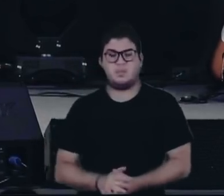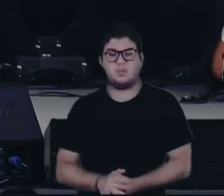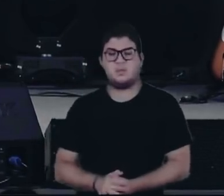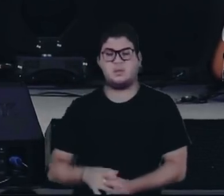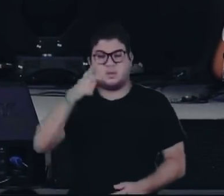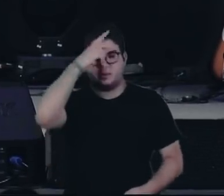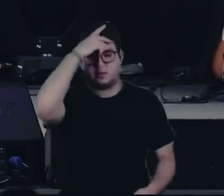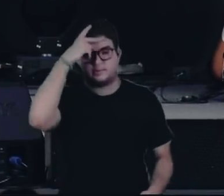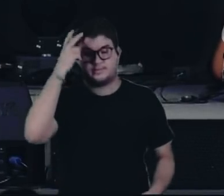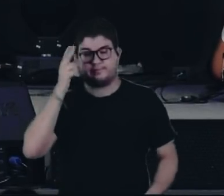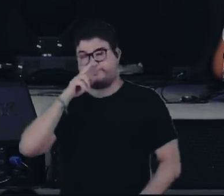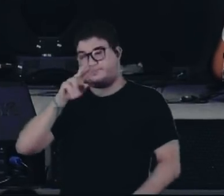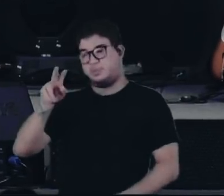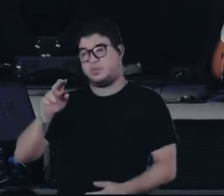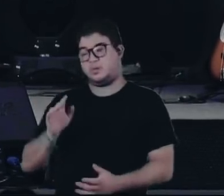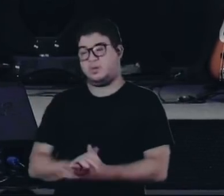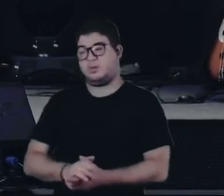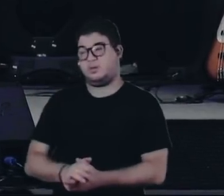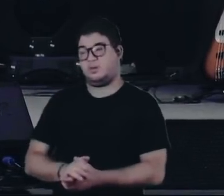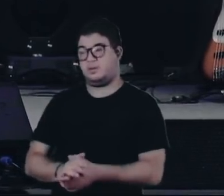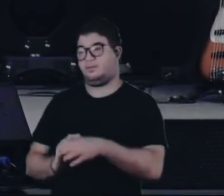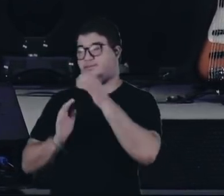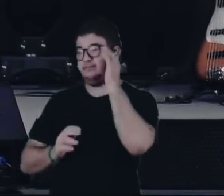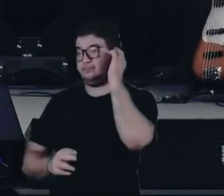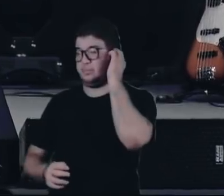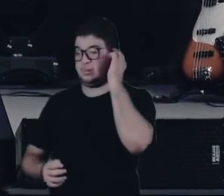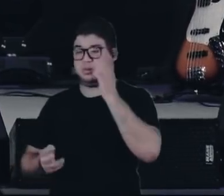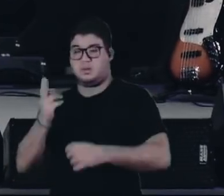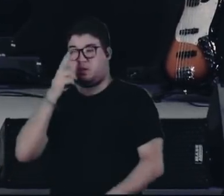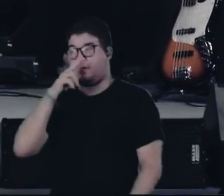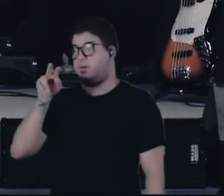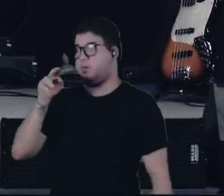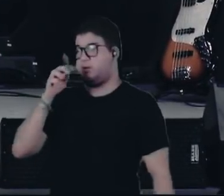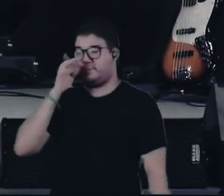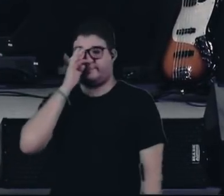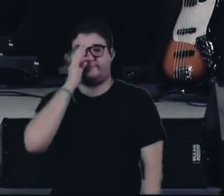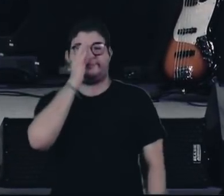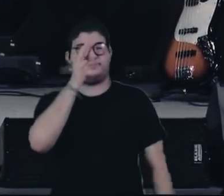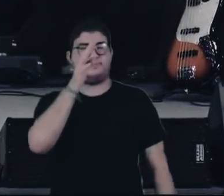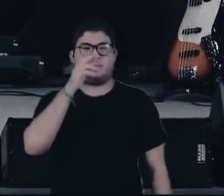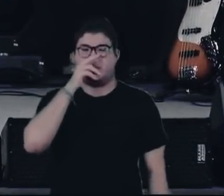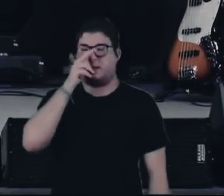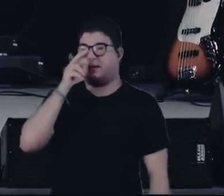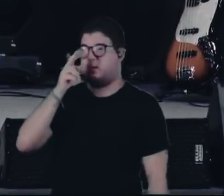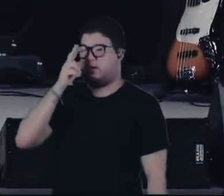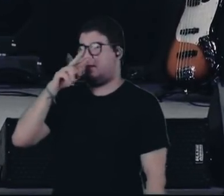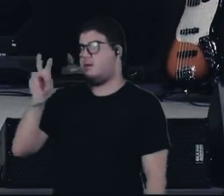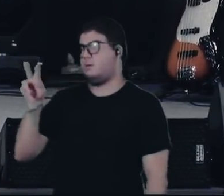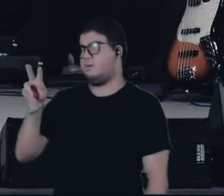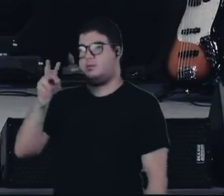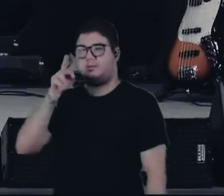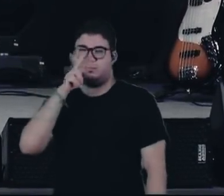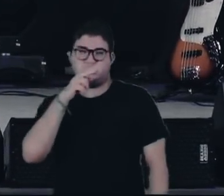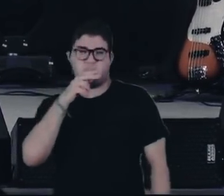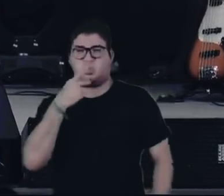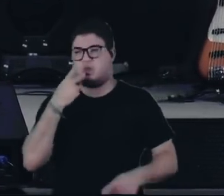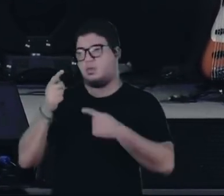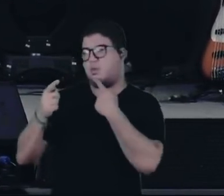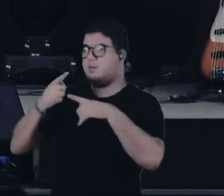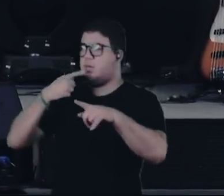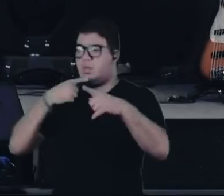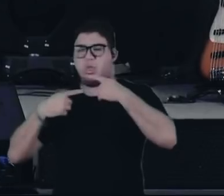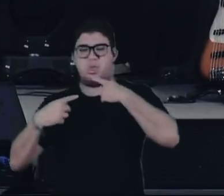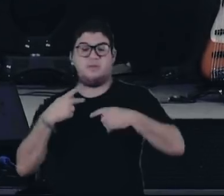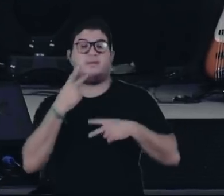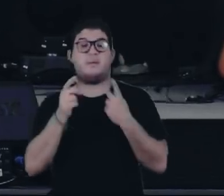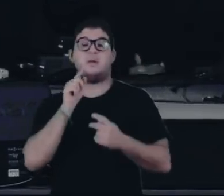a pessoa já começa a coçar o ouvido, já começa a vir não sei quantos pensamentos, e ah, porque isso, aquilo, outro. Mas deixa eu te